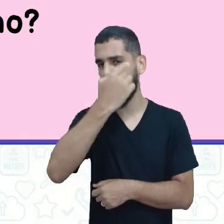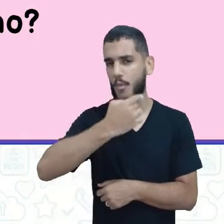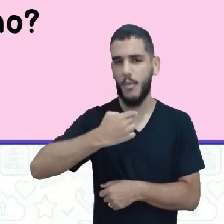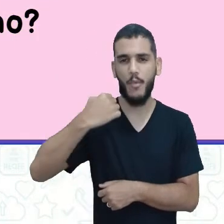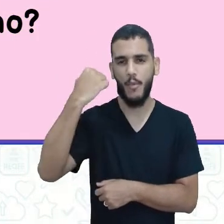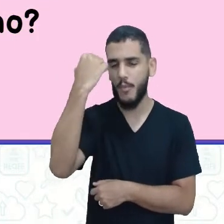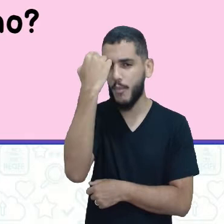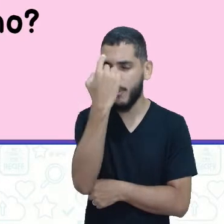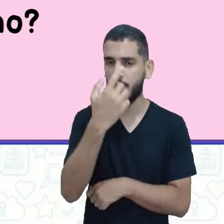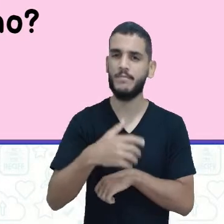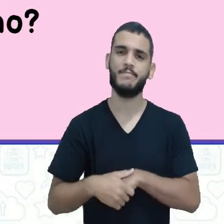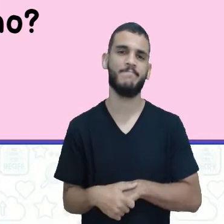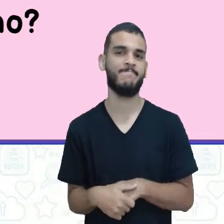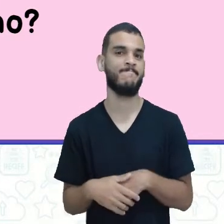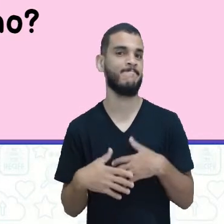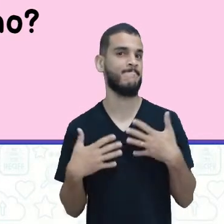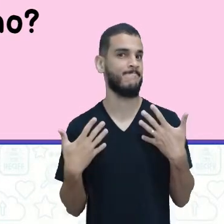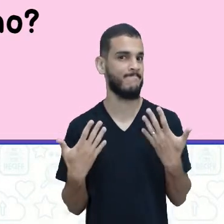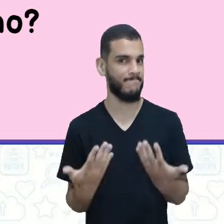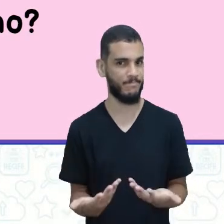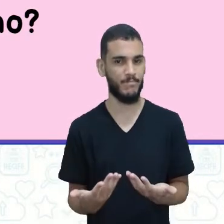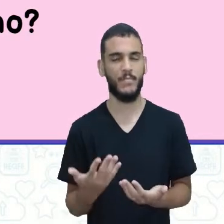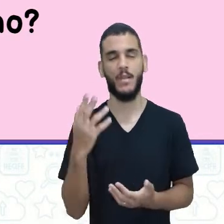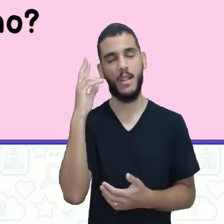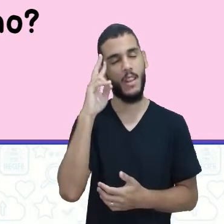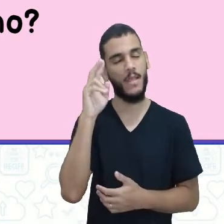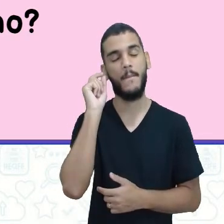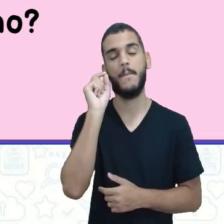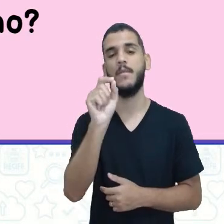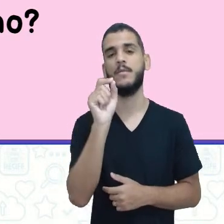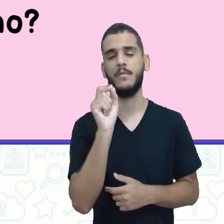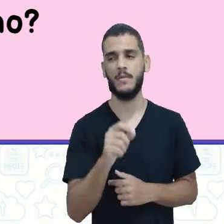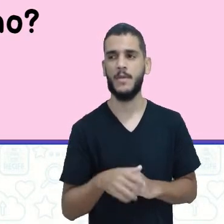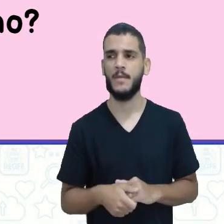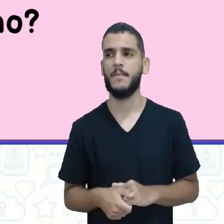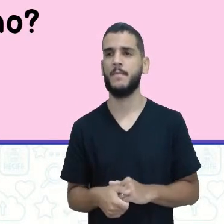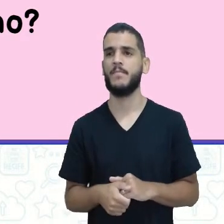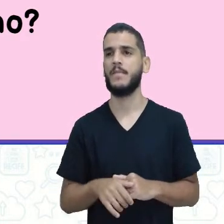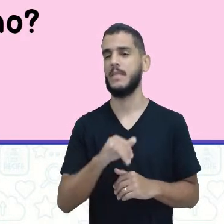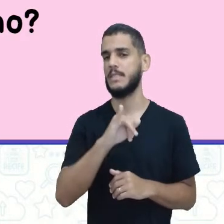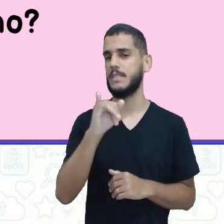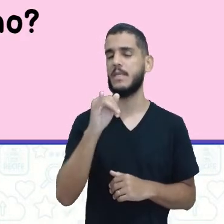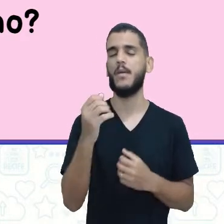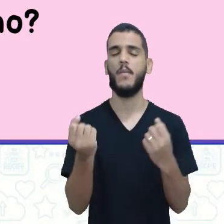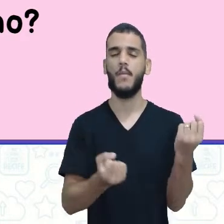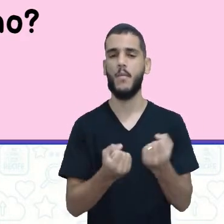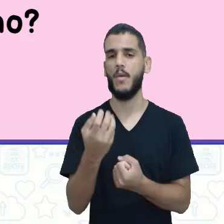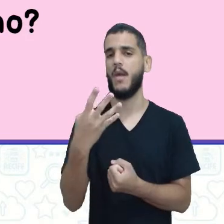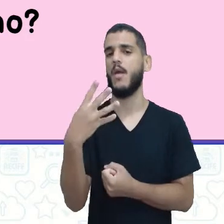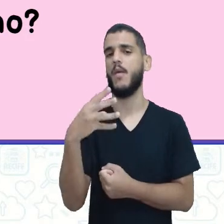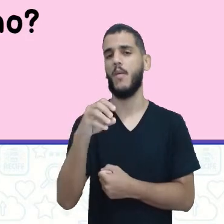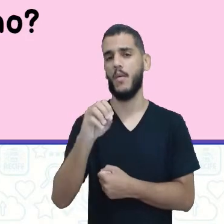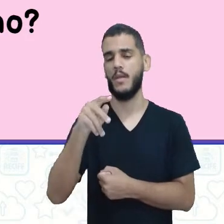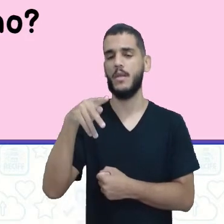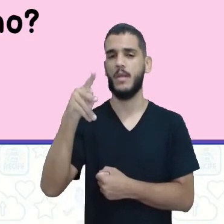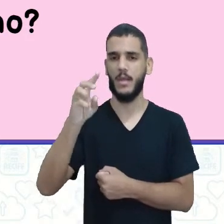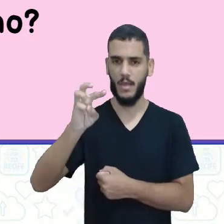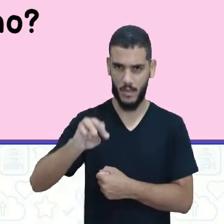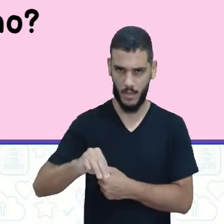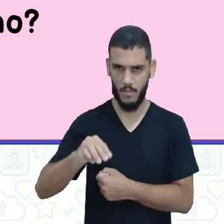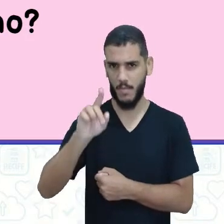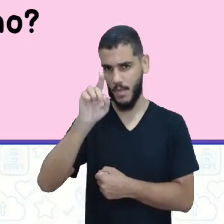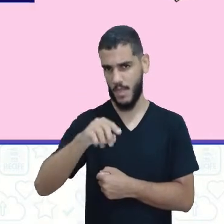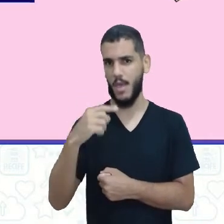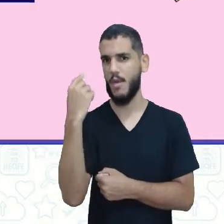seu destino? Lembrando que, se ele está a 40 km por hora, ele leva